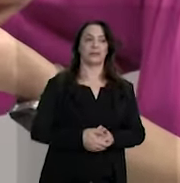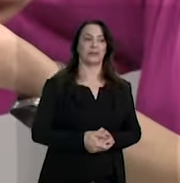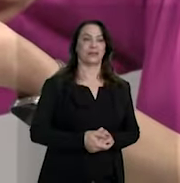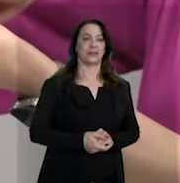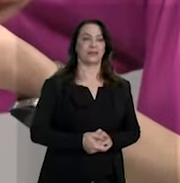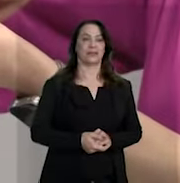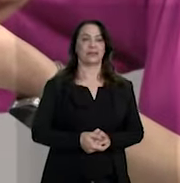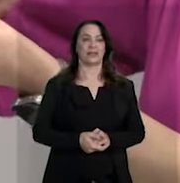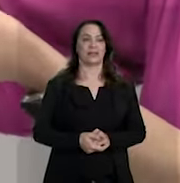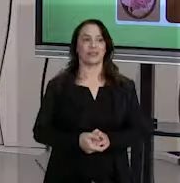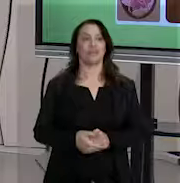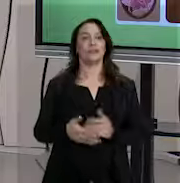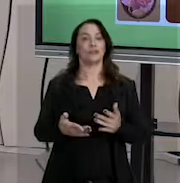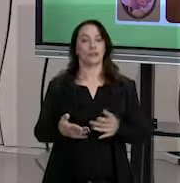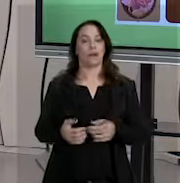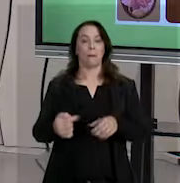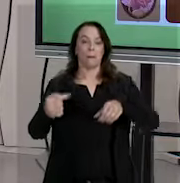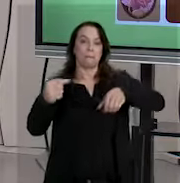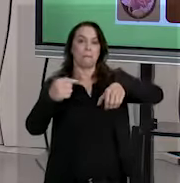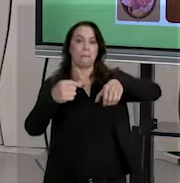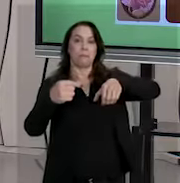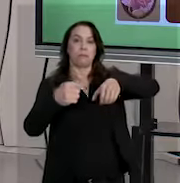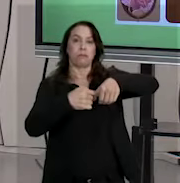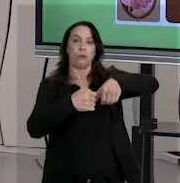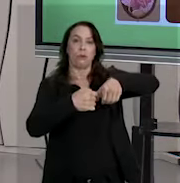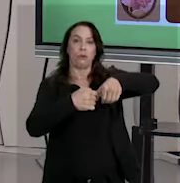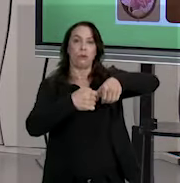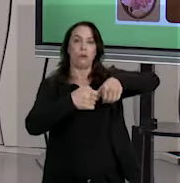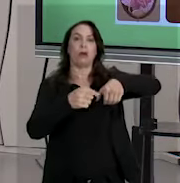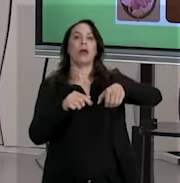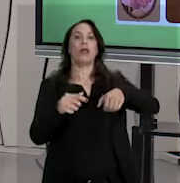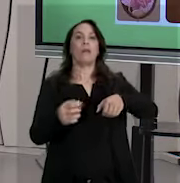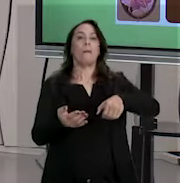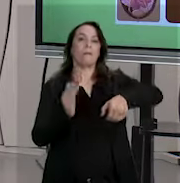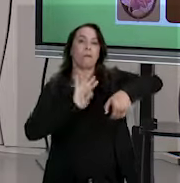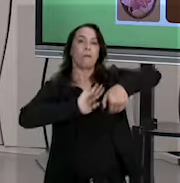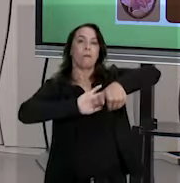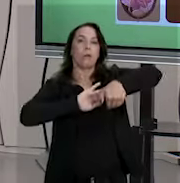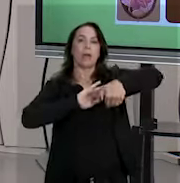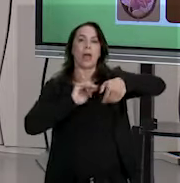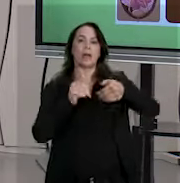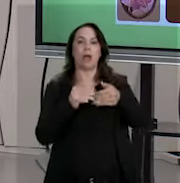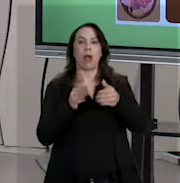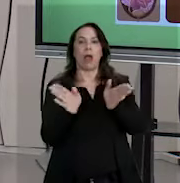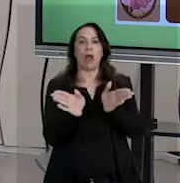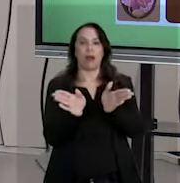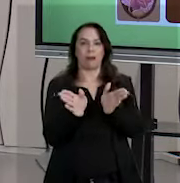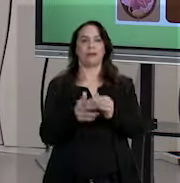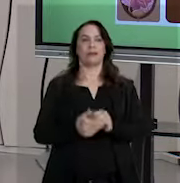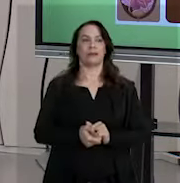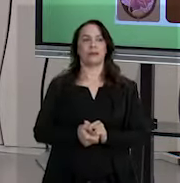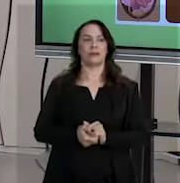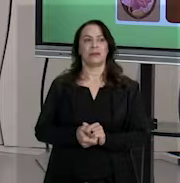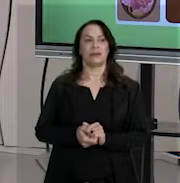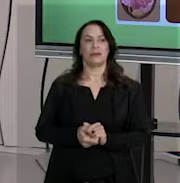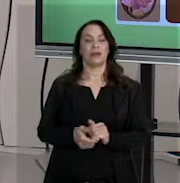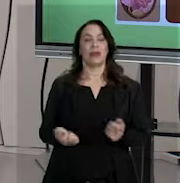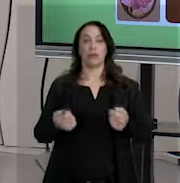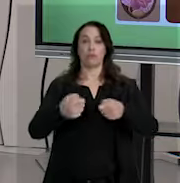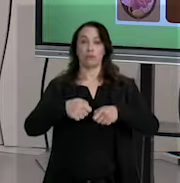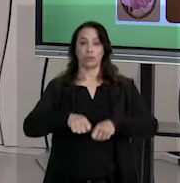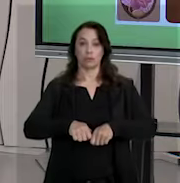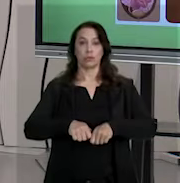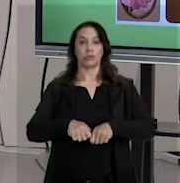perninhas do colchete, permitindo então a movimentação aqui dos cotovelos e aqui em cima